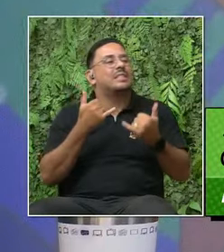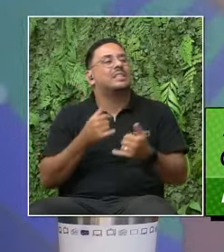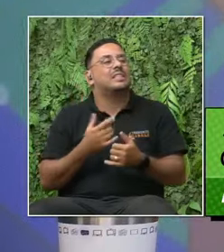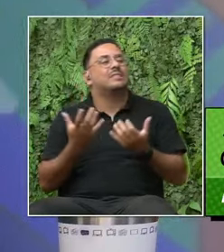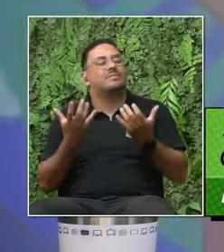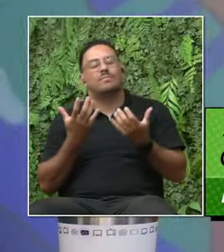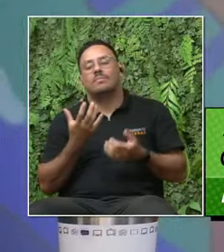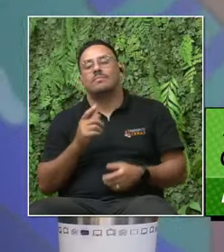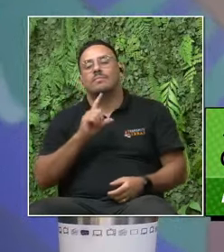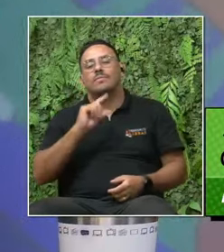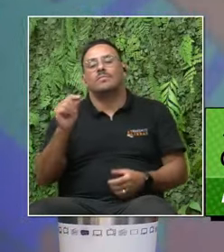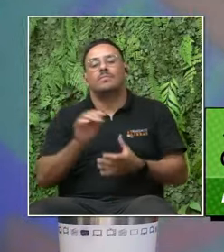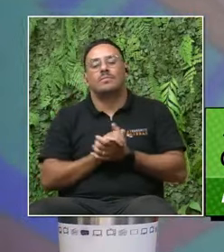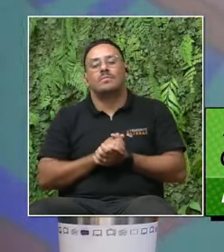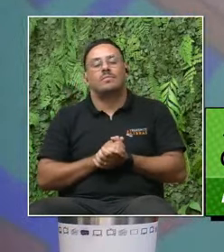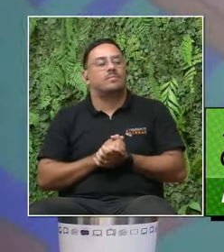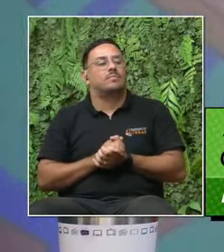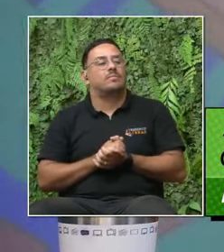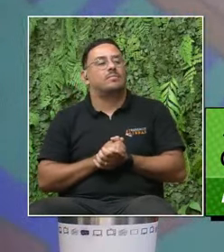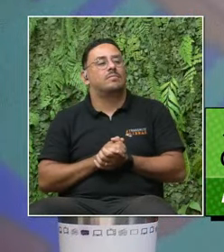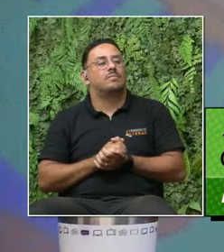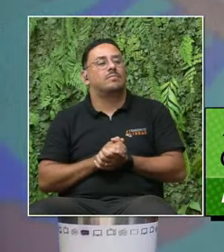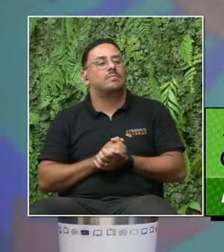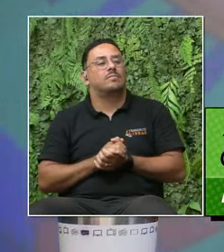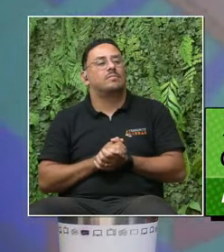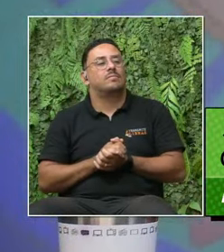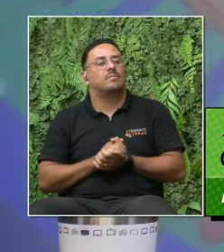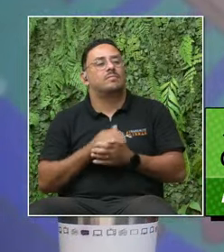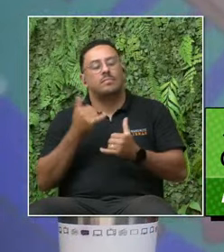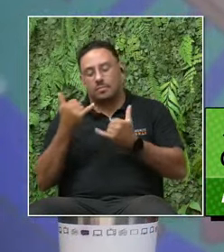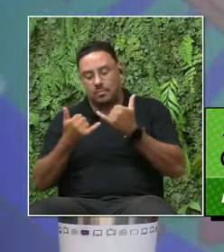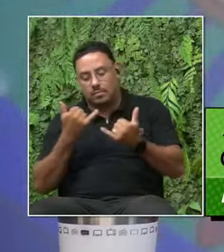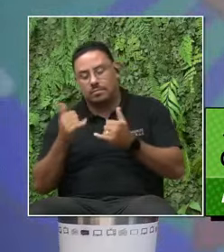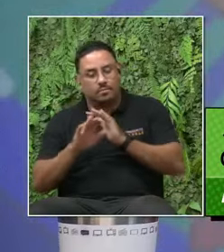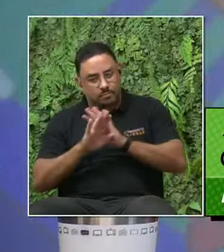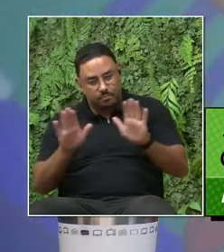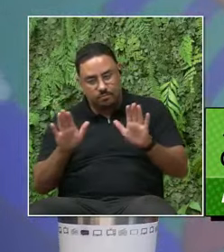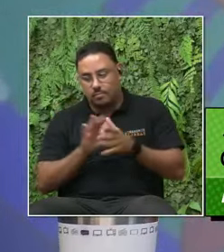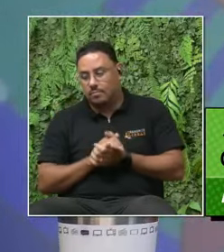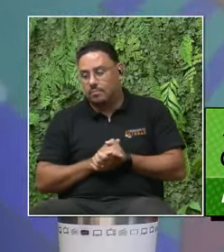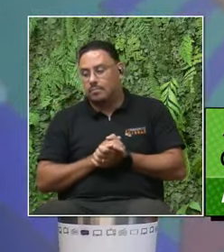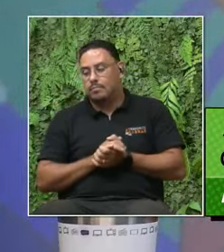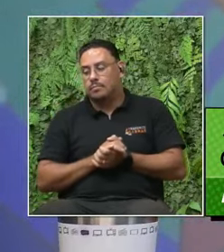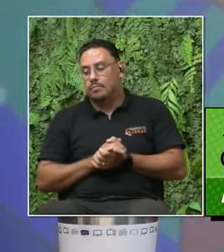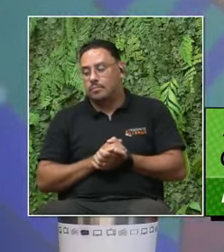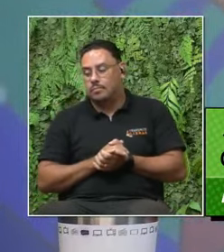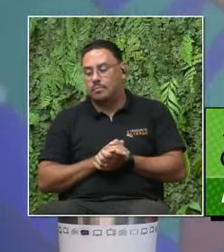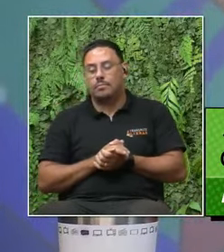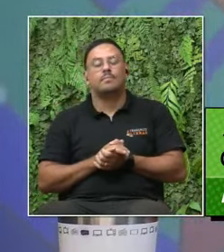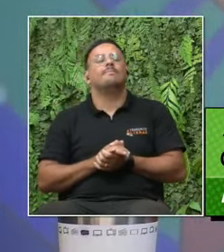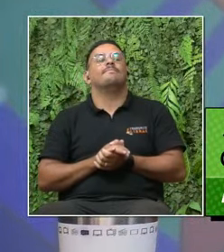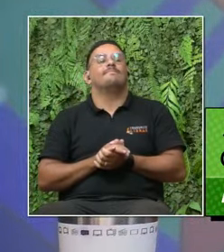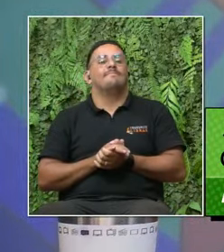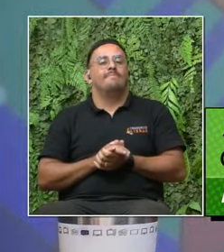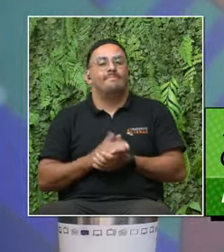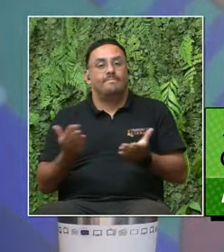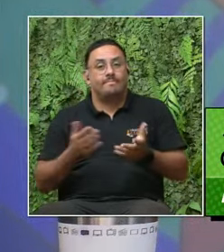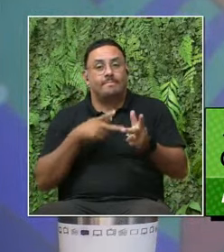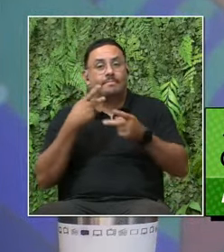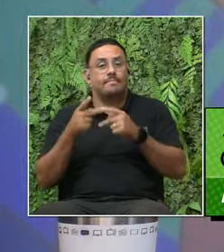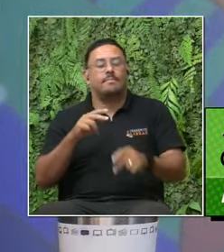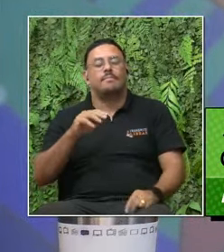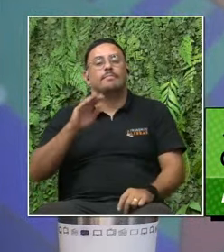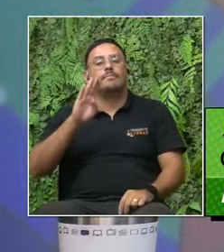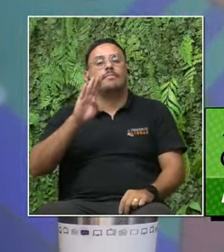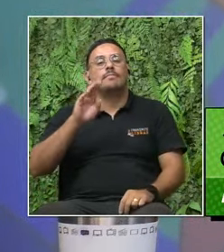é o ADR saiu ele Apelou n foi só brincadeira tá gente agora vamos falá Gabi